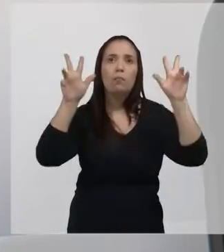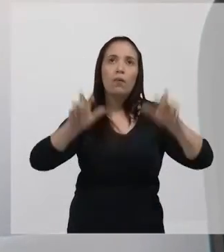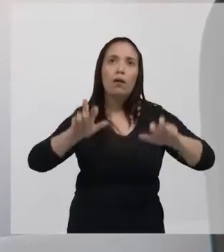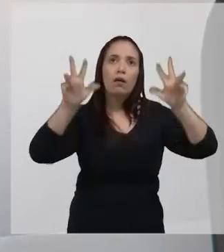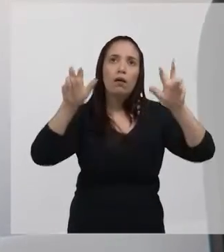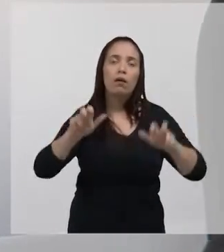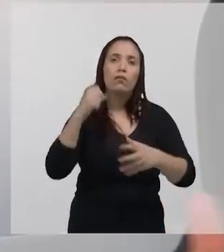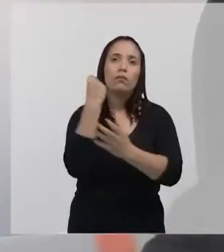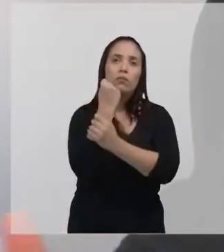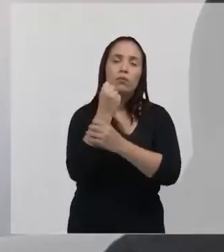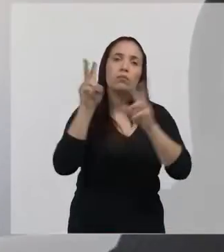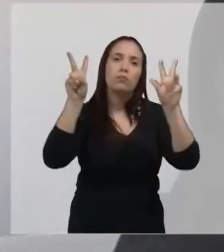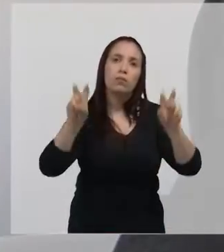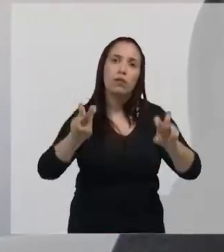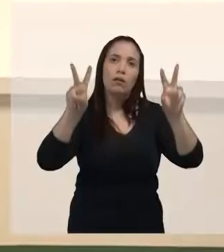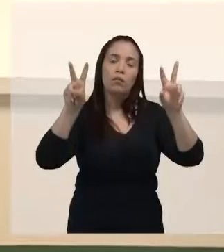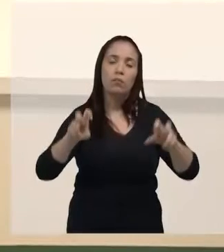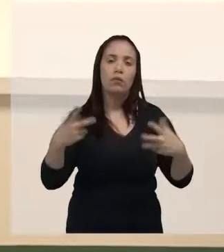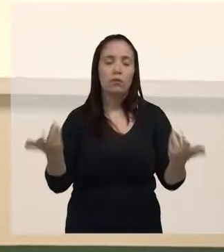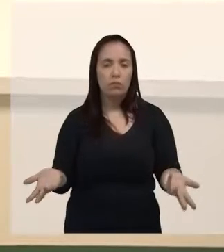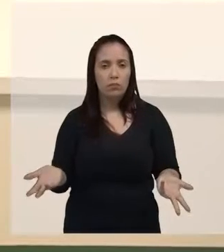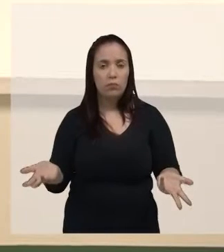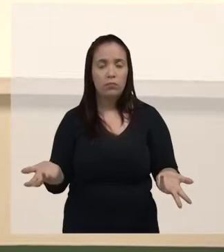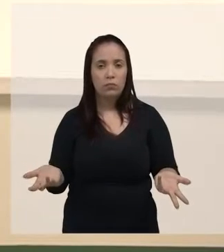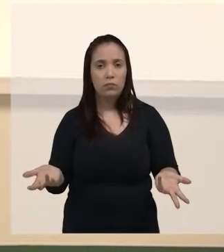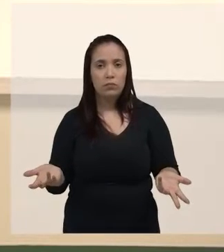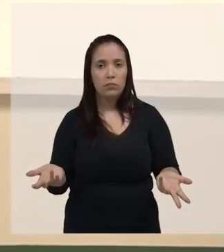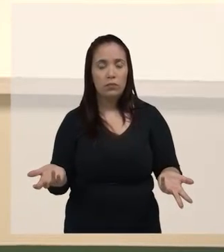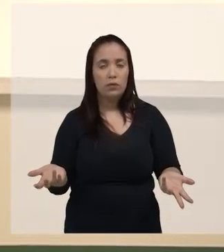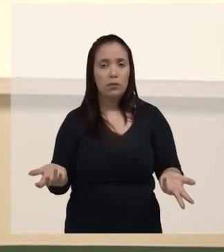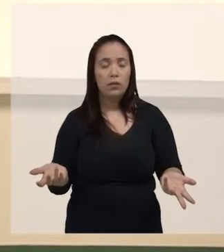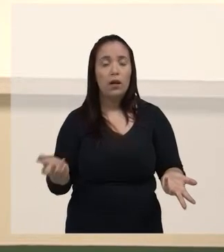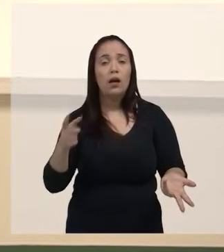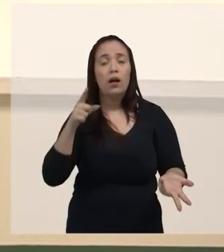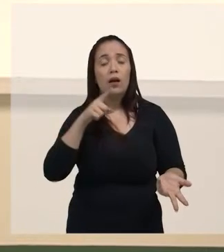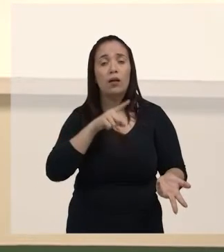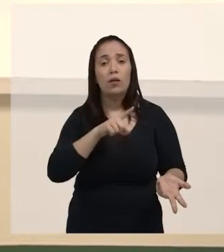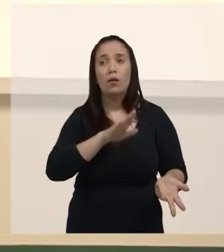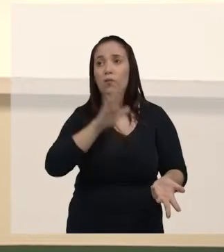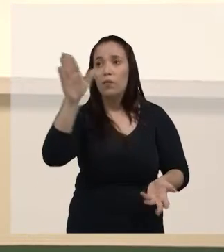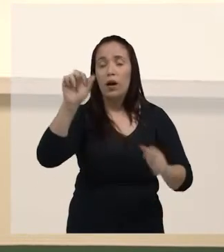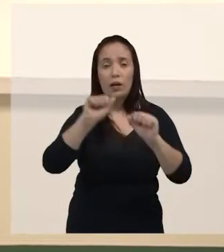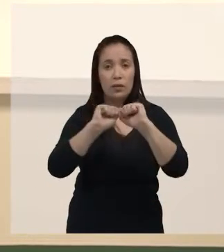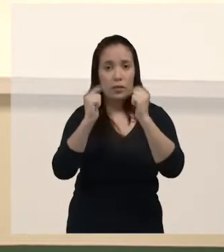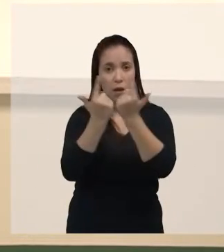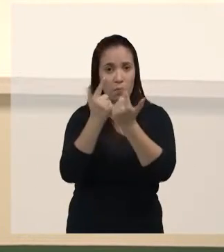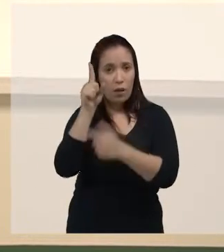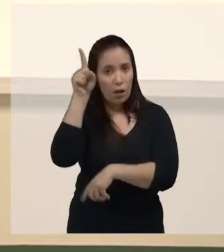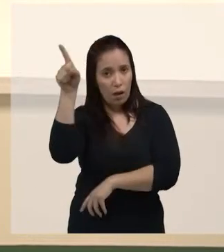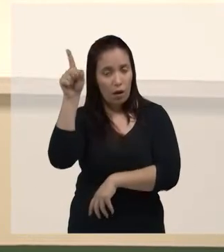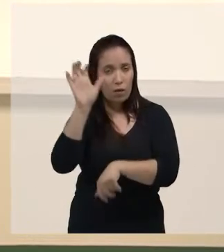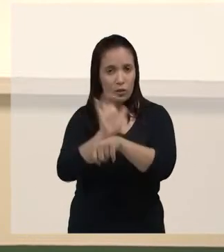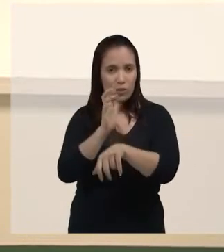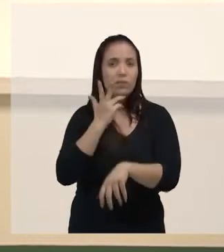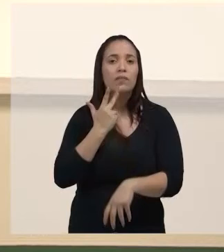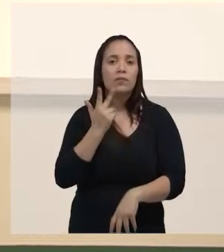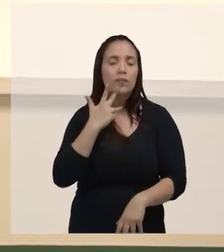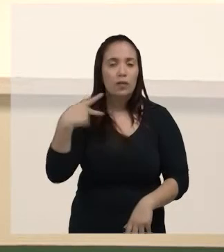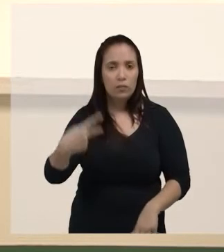segurança pública. Mas o eleitor já entendeu que isso é estratégia política, não, Luiz? Você vai para a Assembleia Legislativa do Estado do